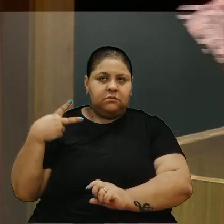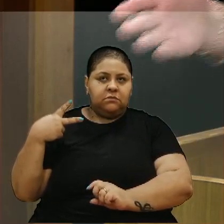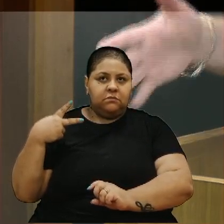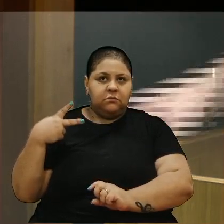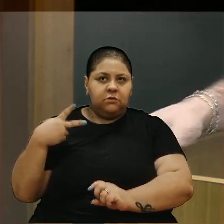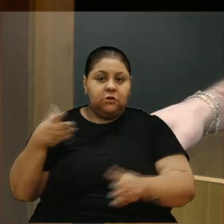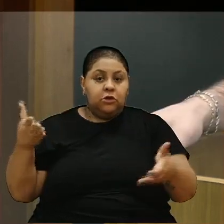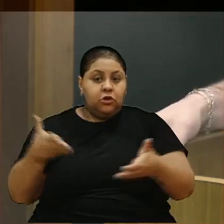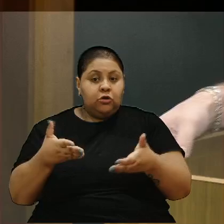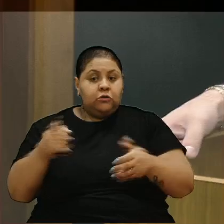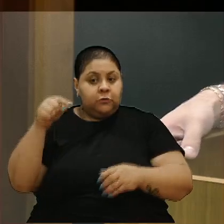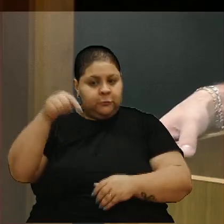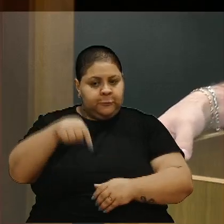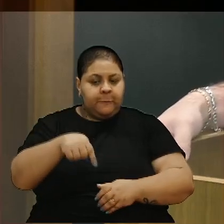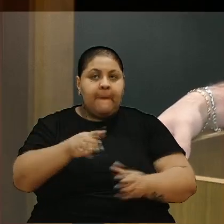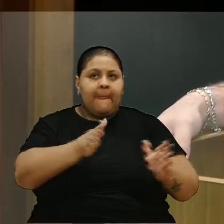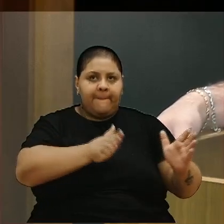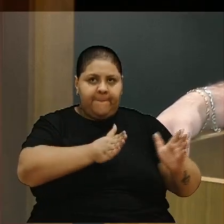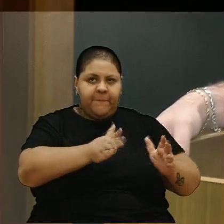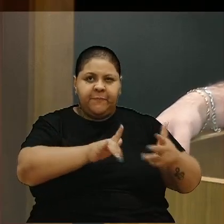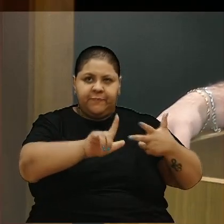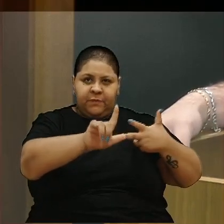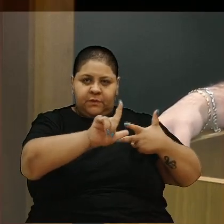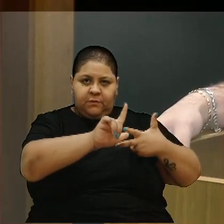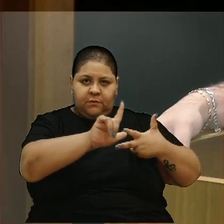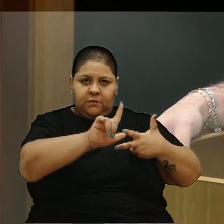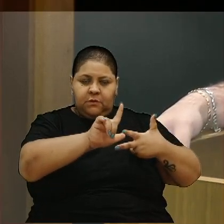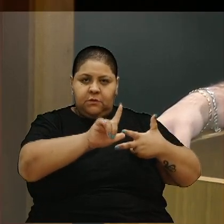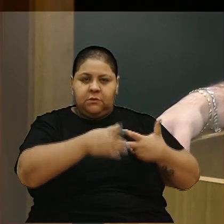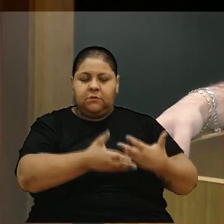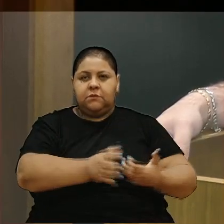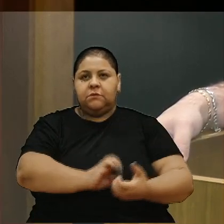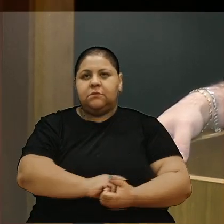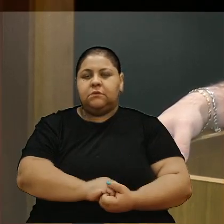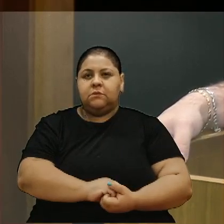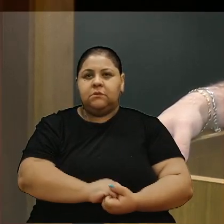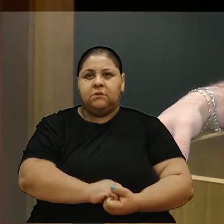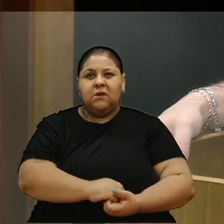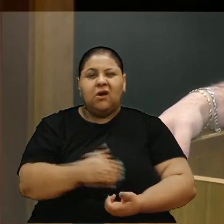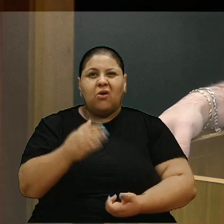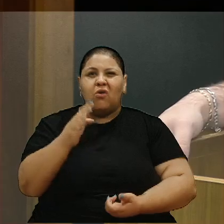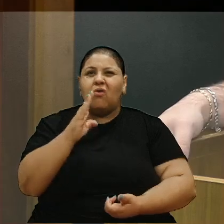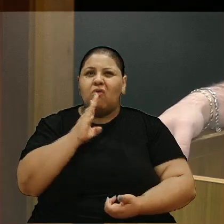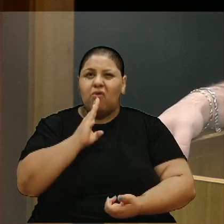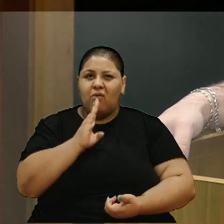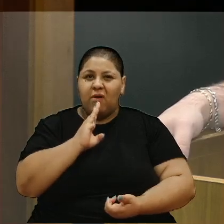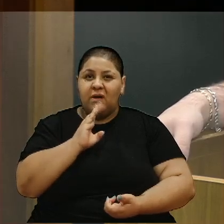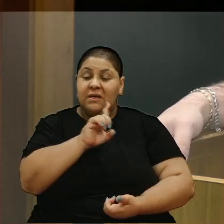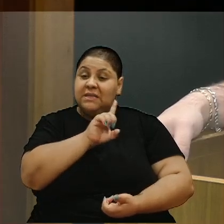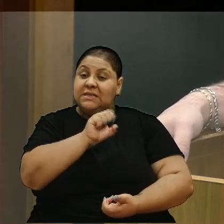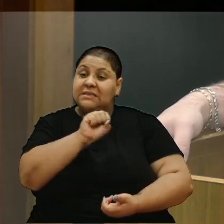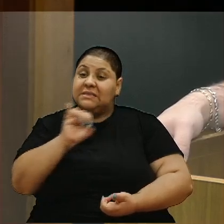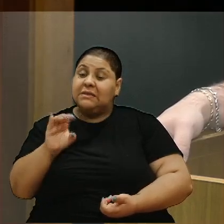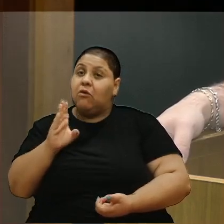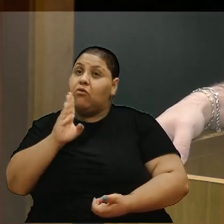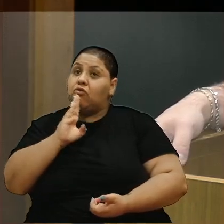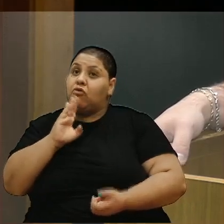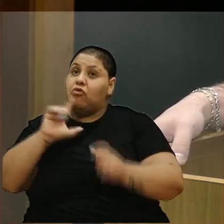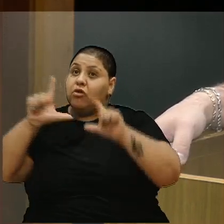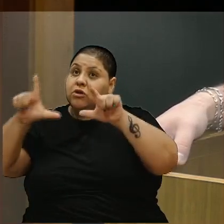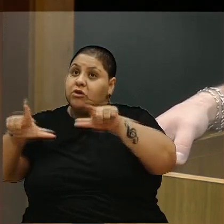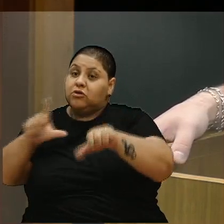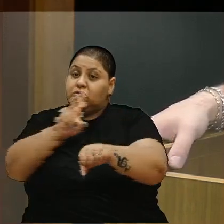que estão nesta legislatura, com certeza conhecem, e se não conhecem a sede da Guarda